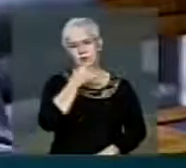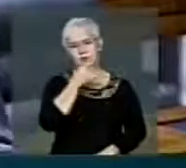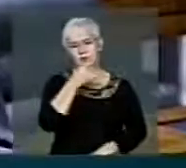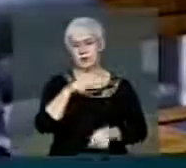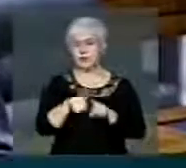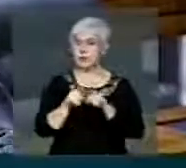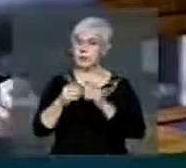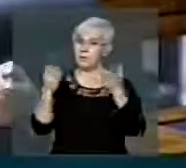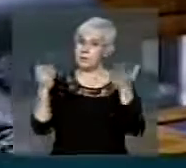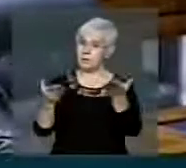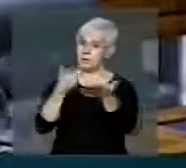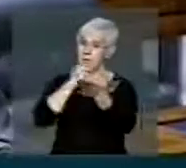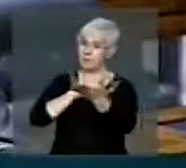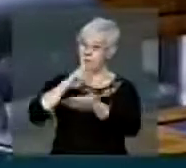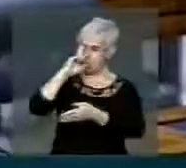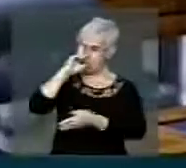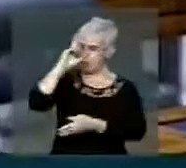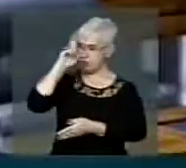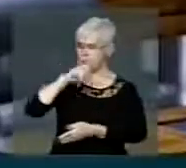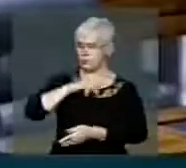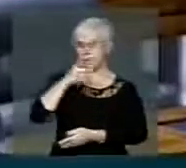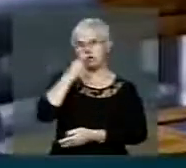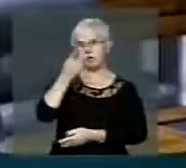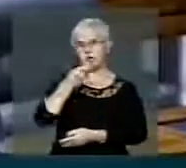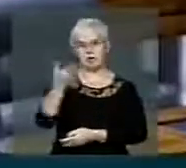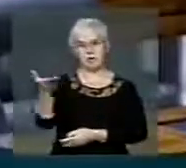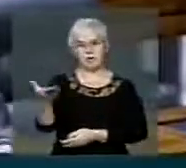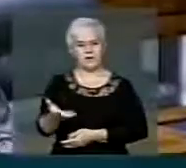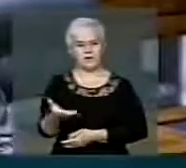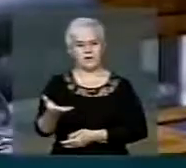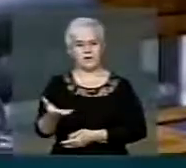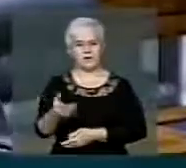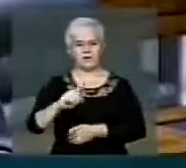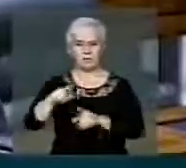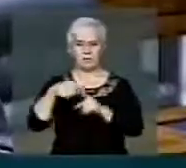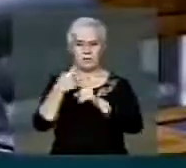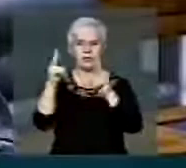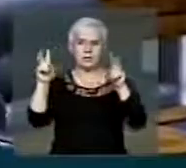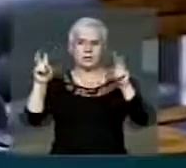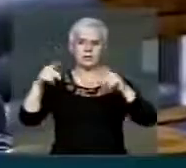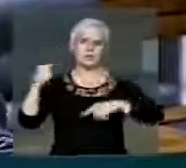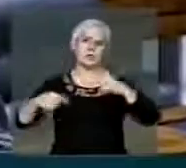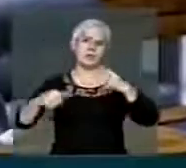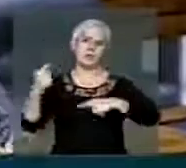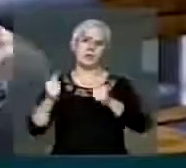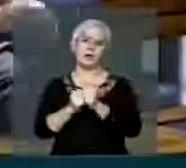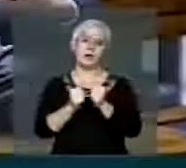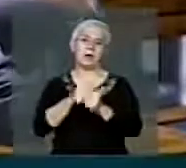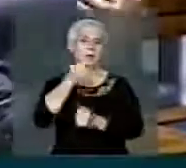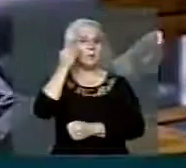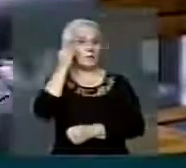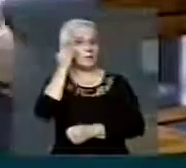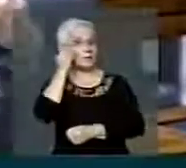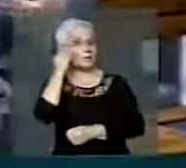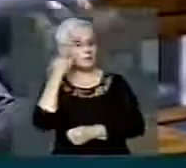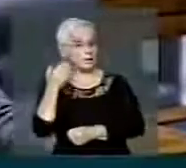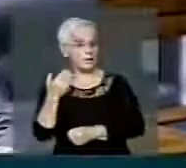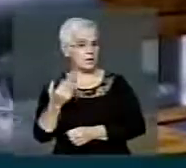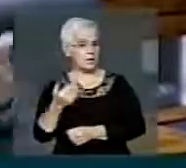Excelência agora, que tem a rara oportunidade de trazer mais esse tema a debate, para ver se, dessa forma, nós